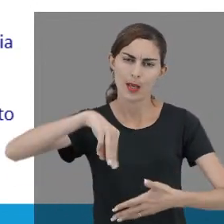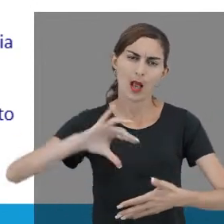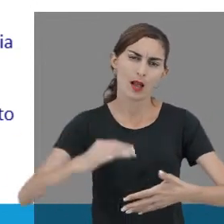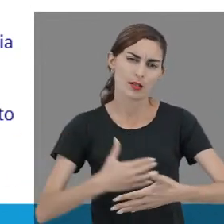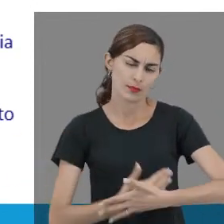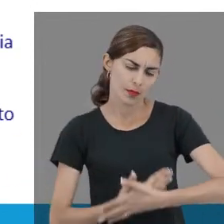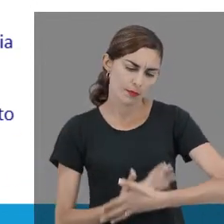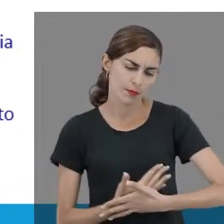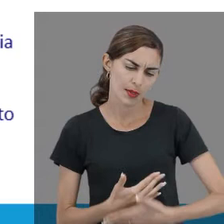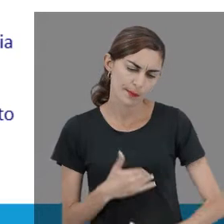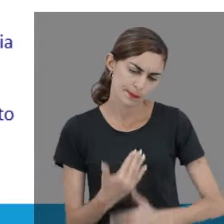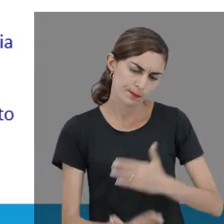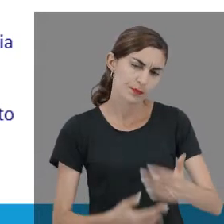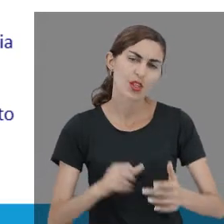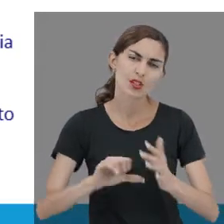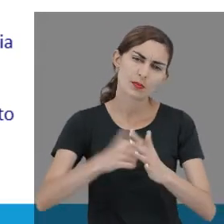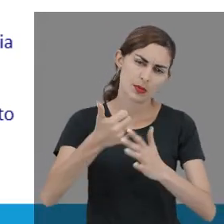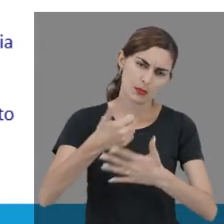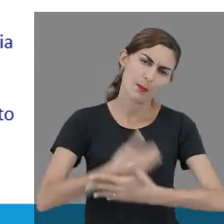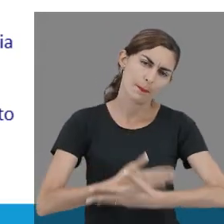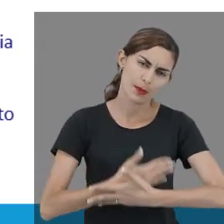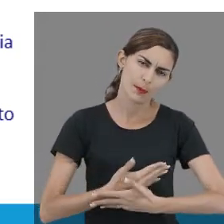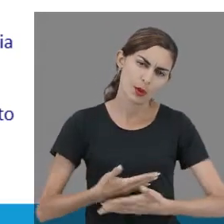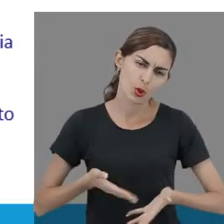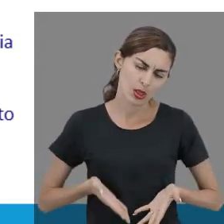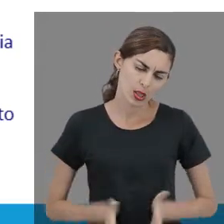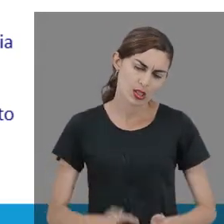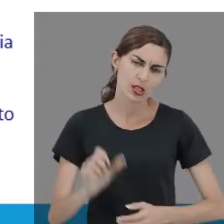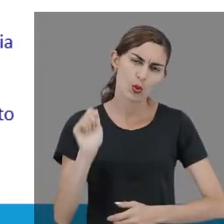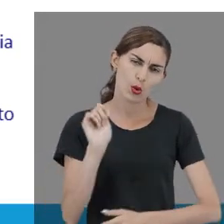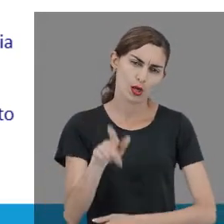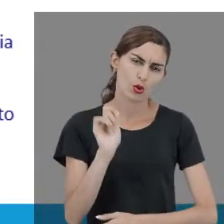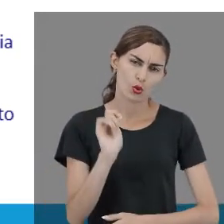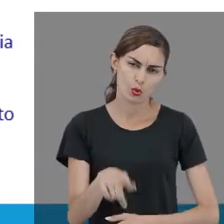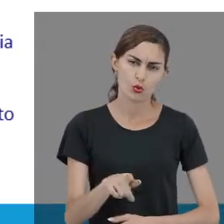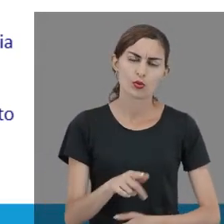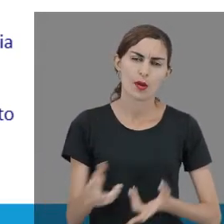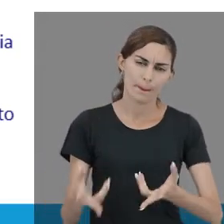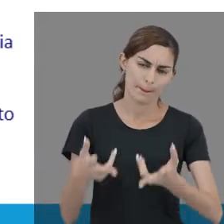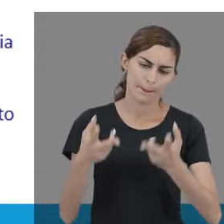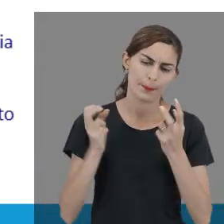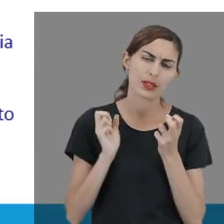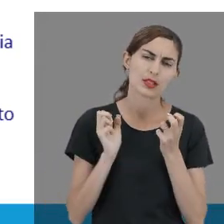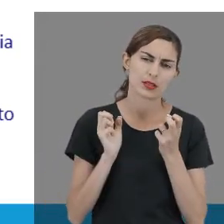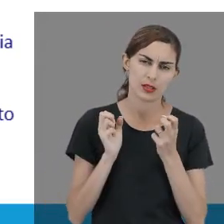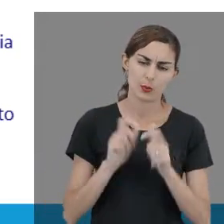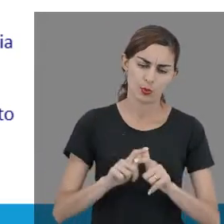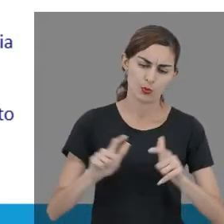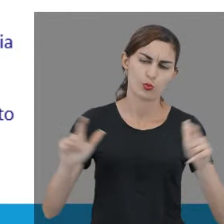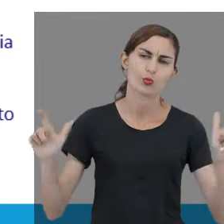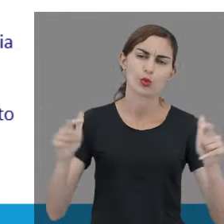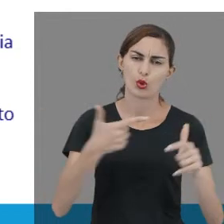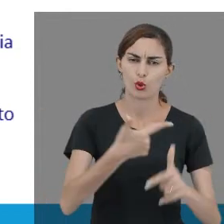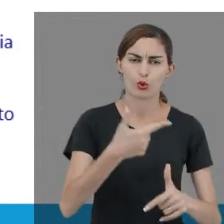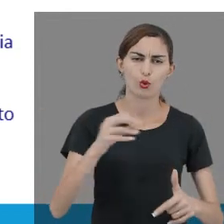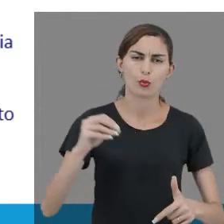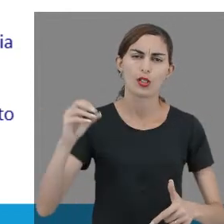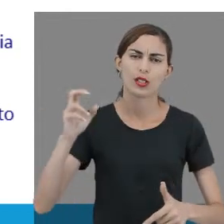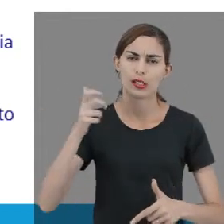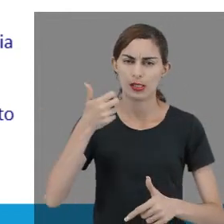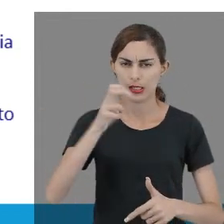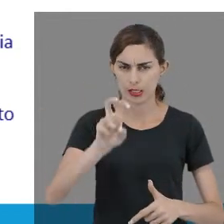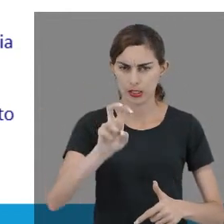e nascer. Os primeiros bebês nasceram em agosto, mas eles foram percebidos em maior volume em 2015, em